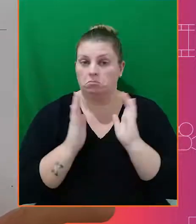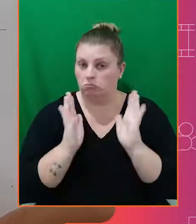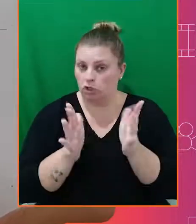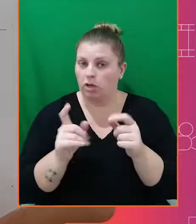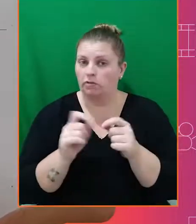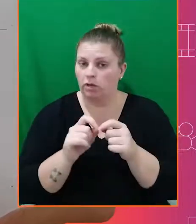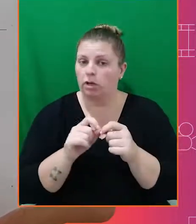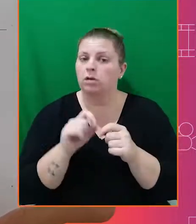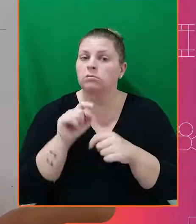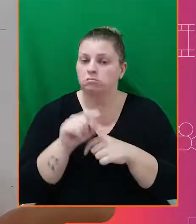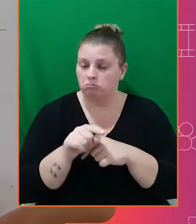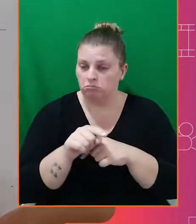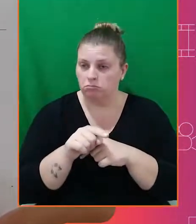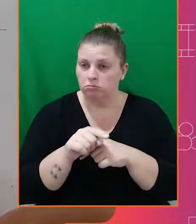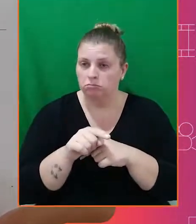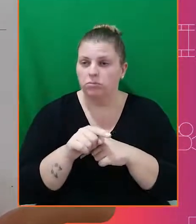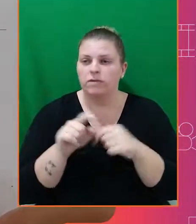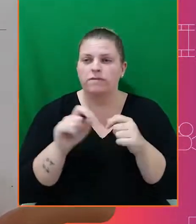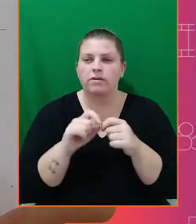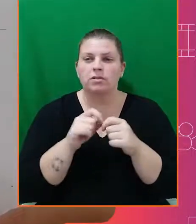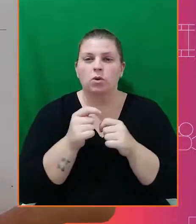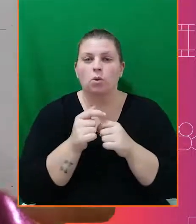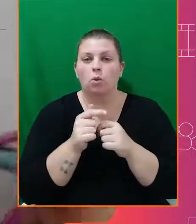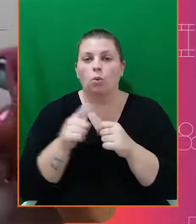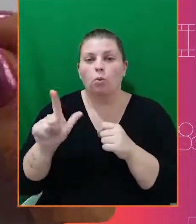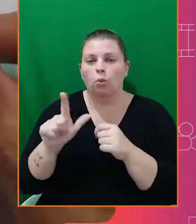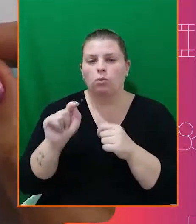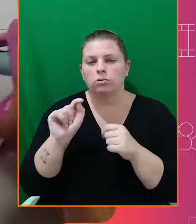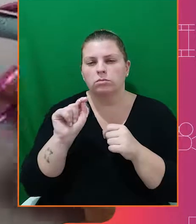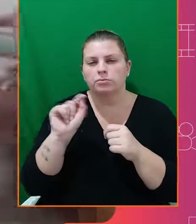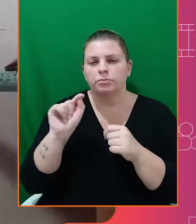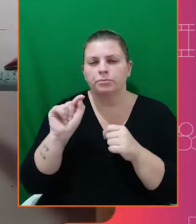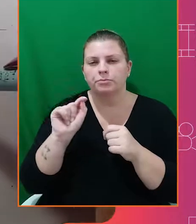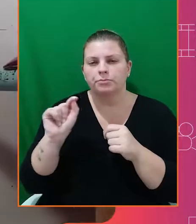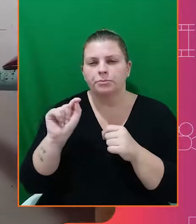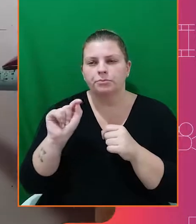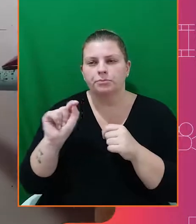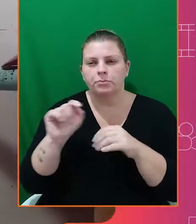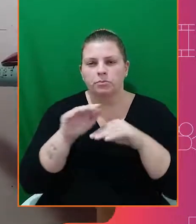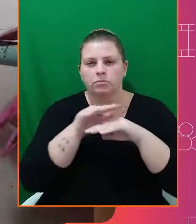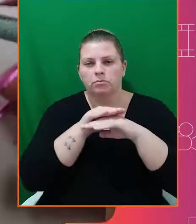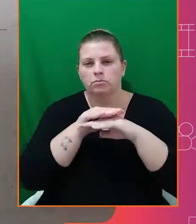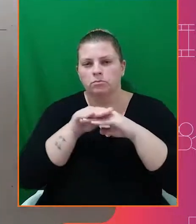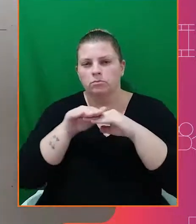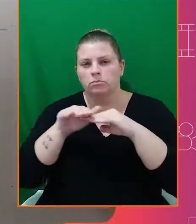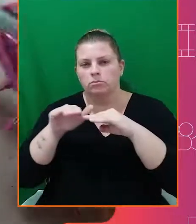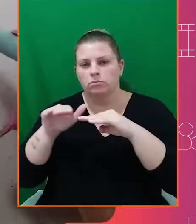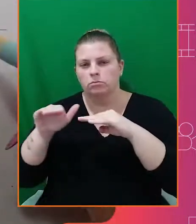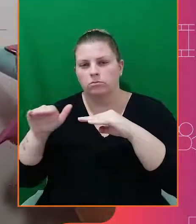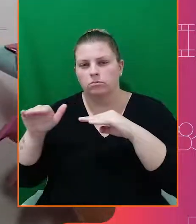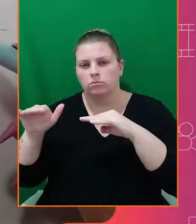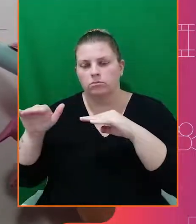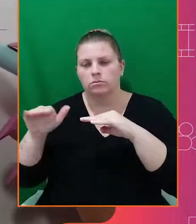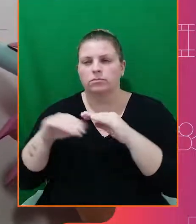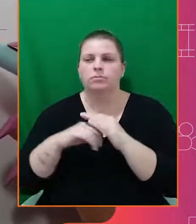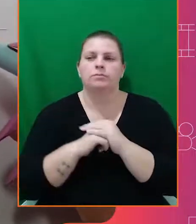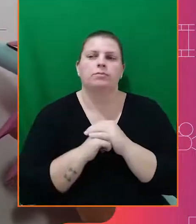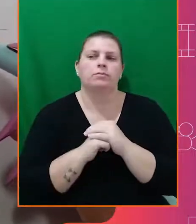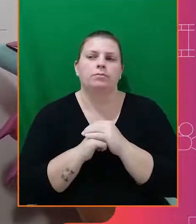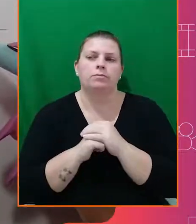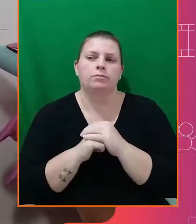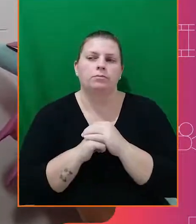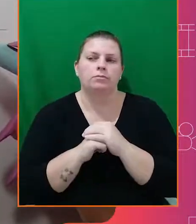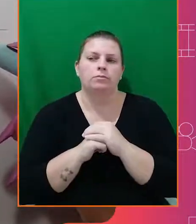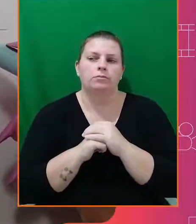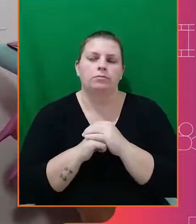Estabelecido isso, eu vou fazer um outro ponto aqui na minha linha do horizonte. Nesse caso, eu vou